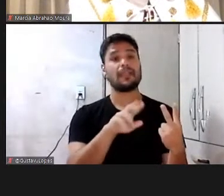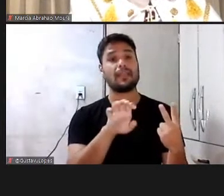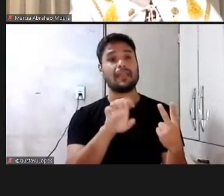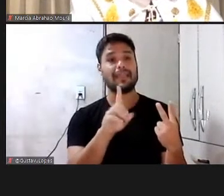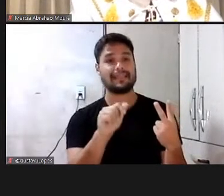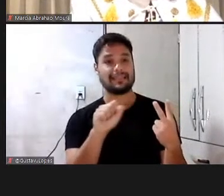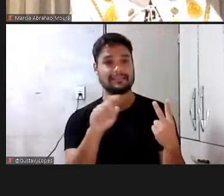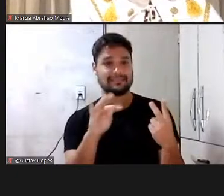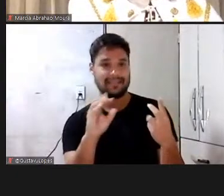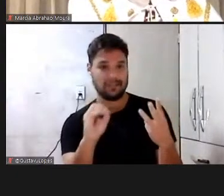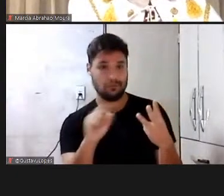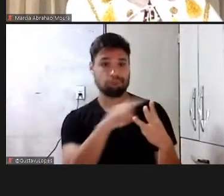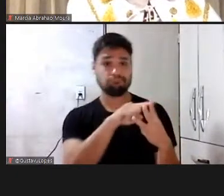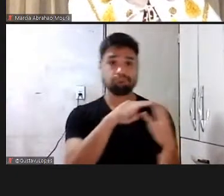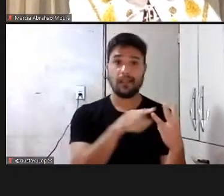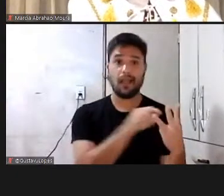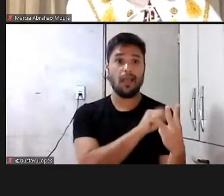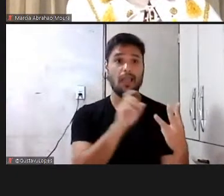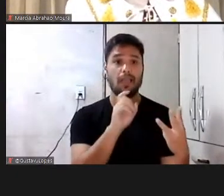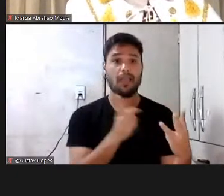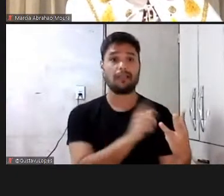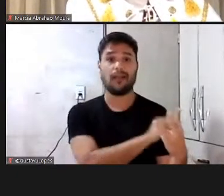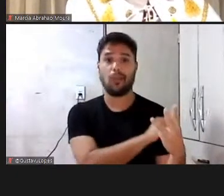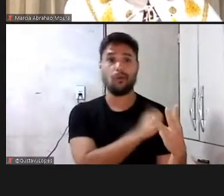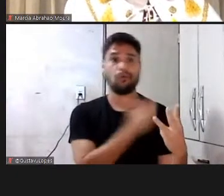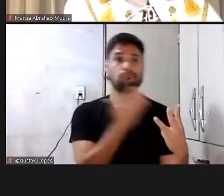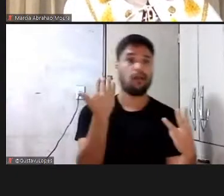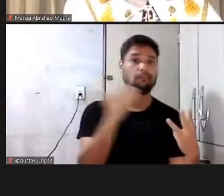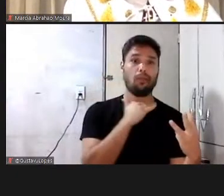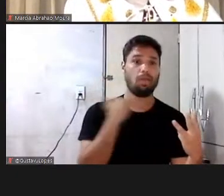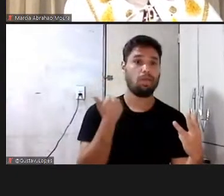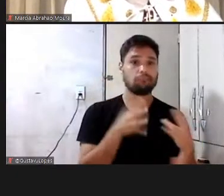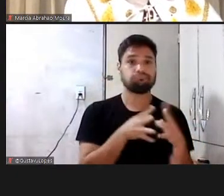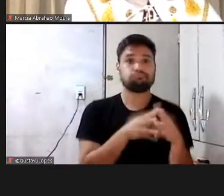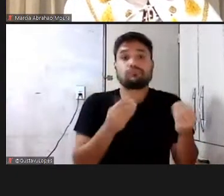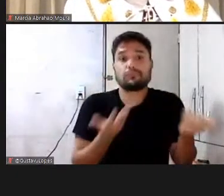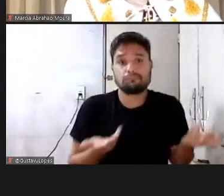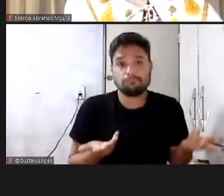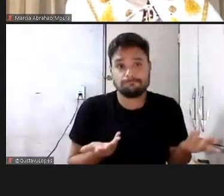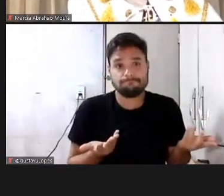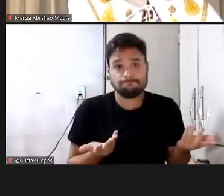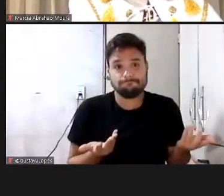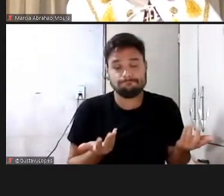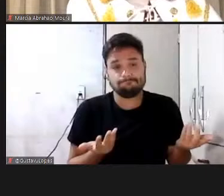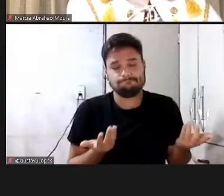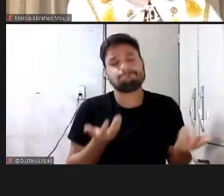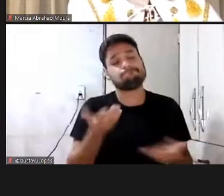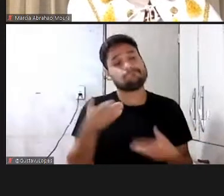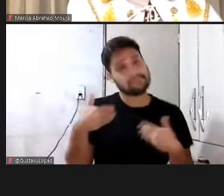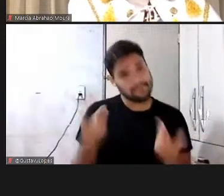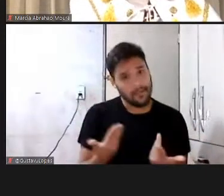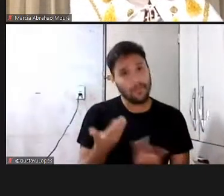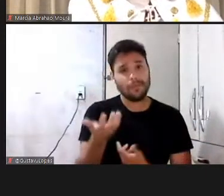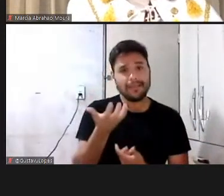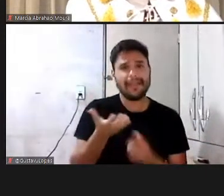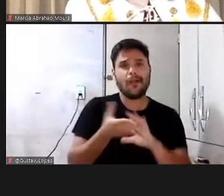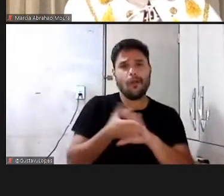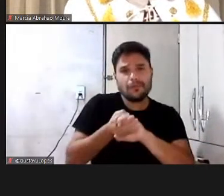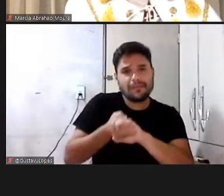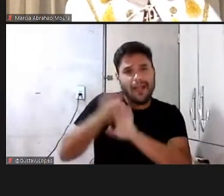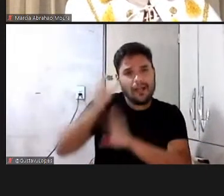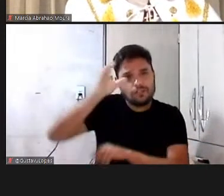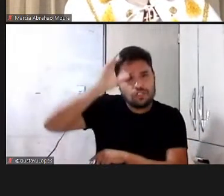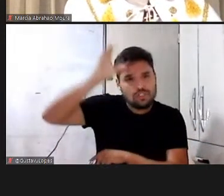Delgado. Como disse professor Noam Chomsky, gostaríamos de saudar sua personalidade pública,